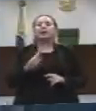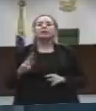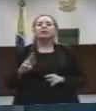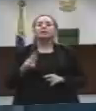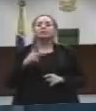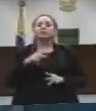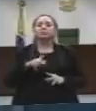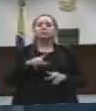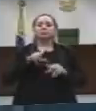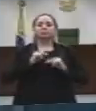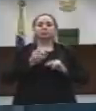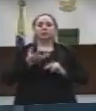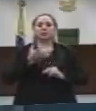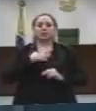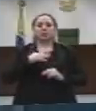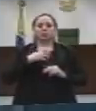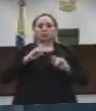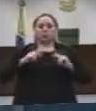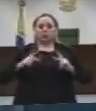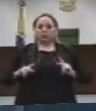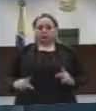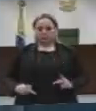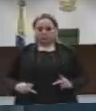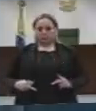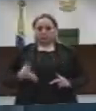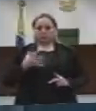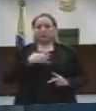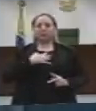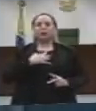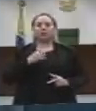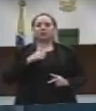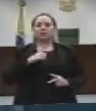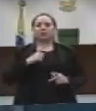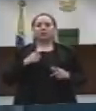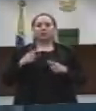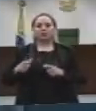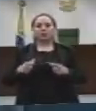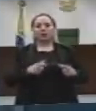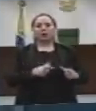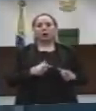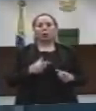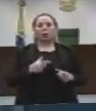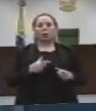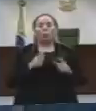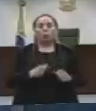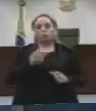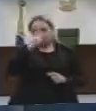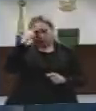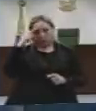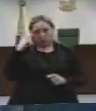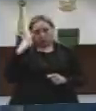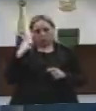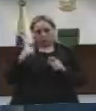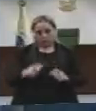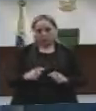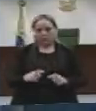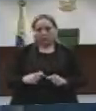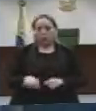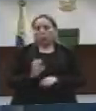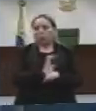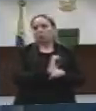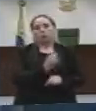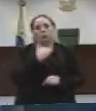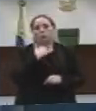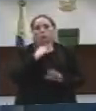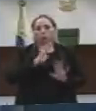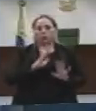ao sentimento do ser humano e ela está onde ele está a questão é que sim é que não pode manifestar a religião mas